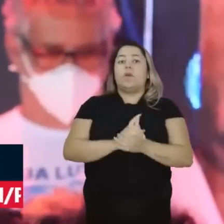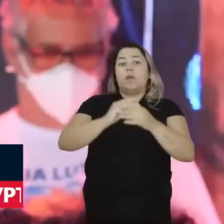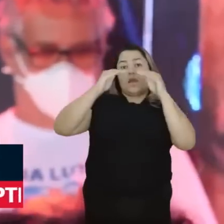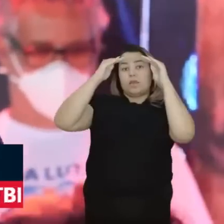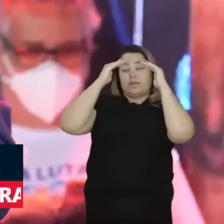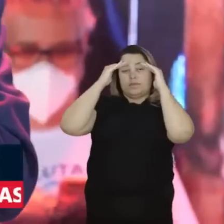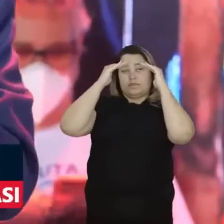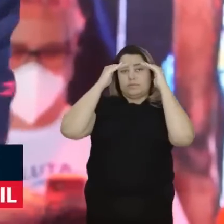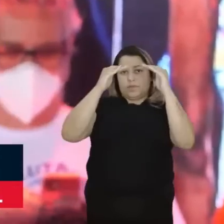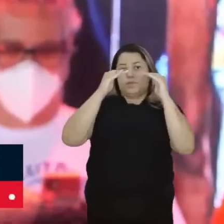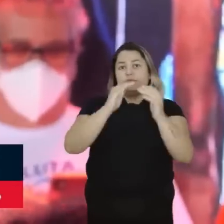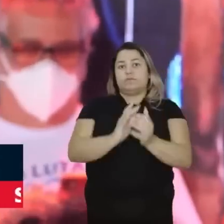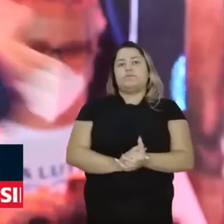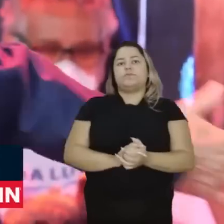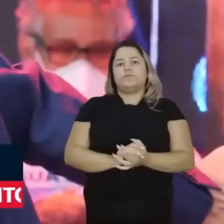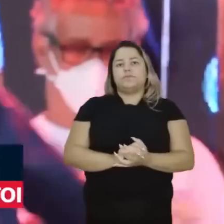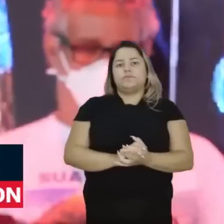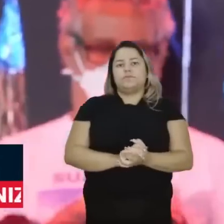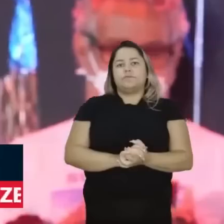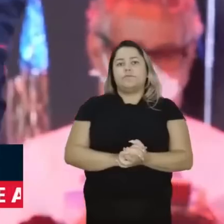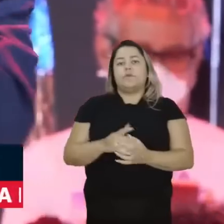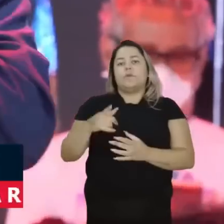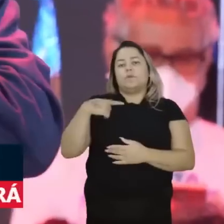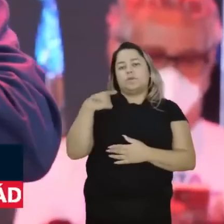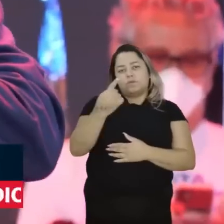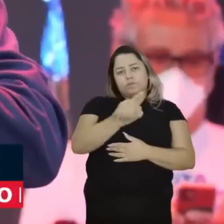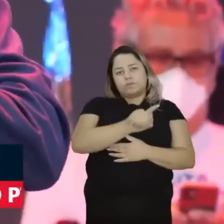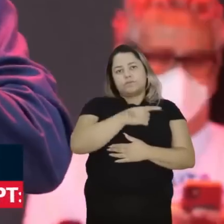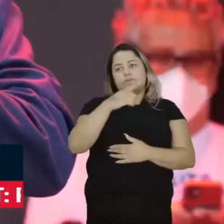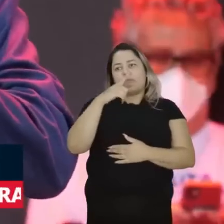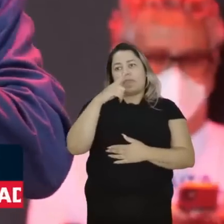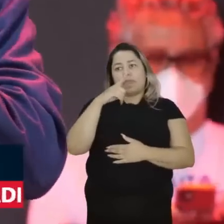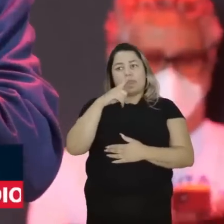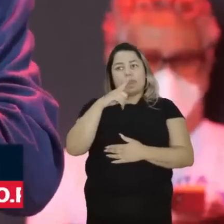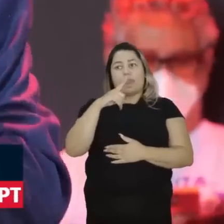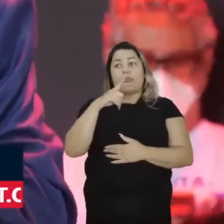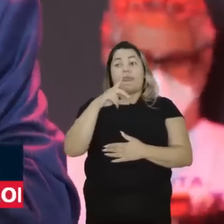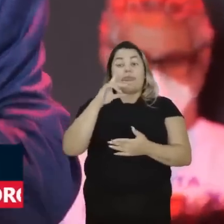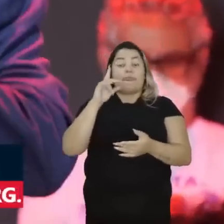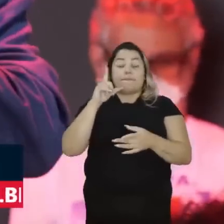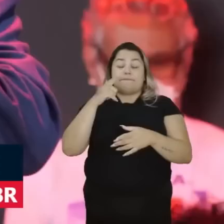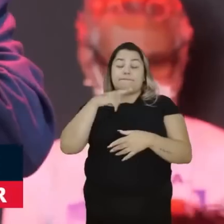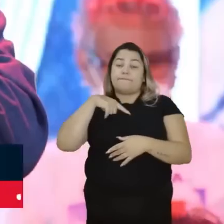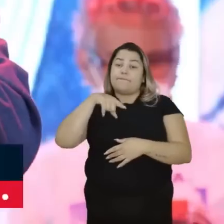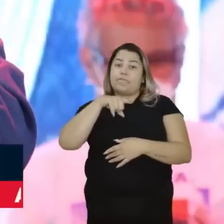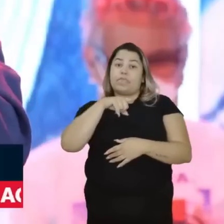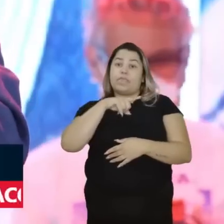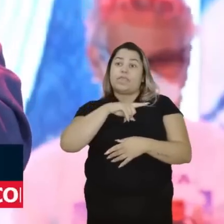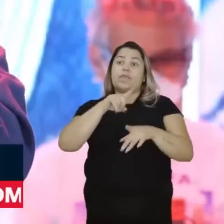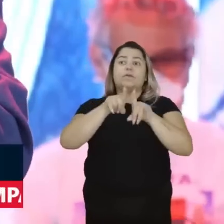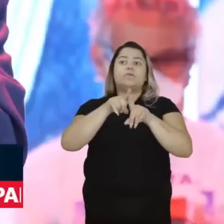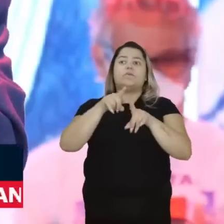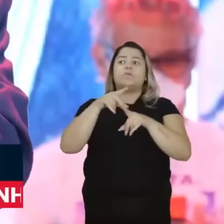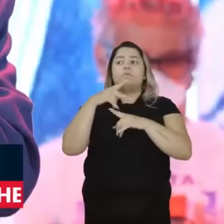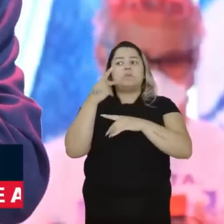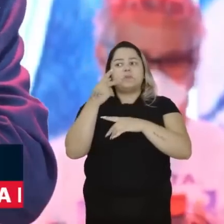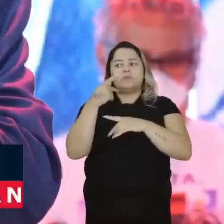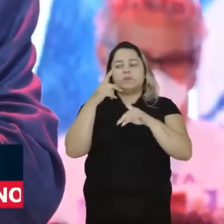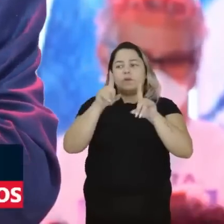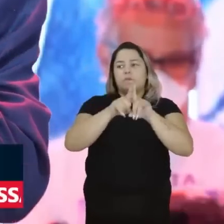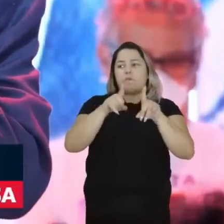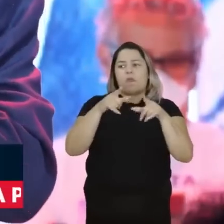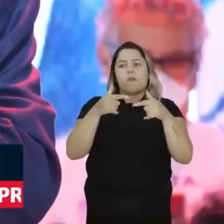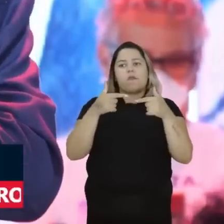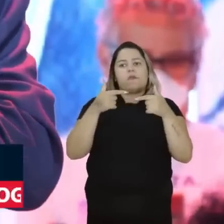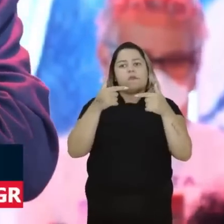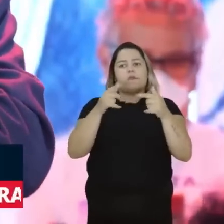respeitam-nos. Portanto, vocês têm aqui um verdadeiro exército de parlamentares na